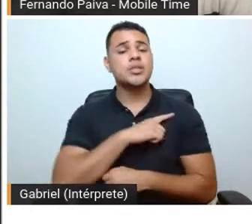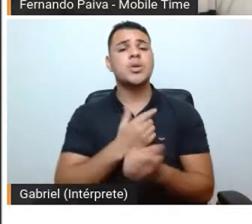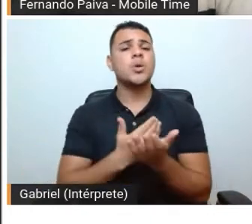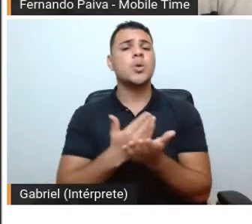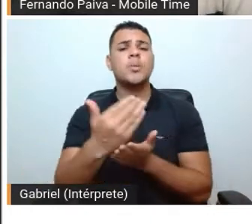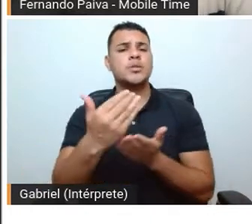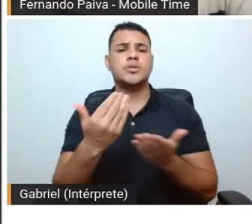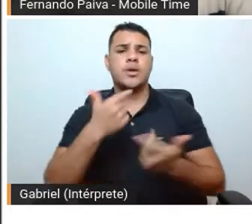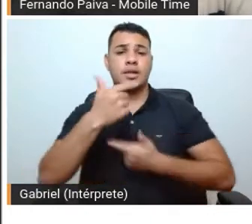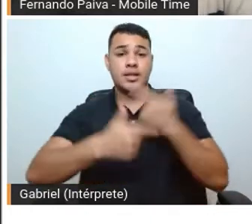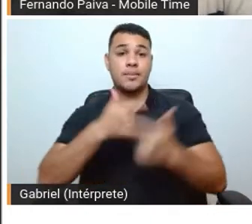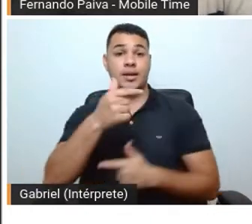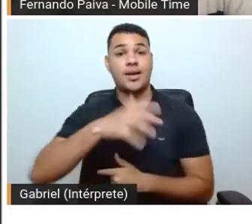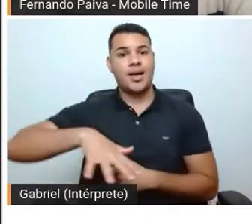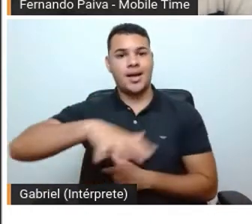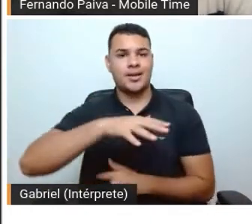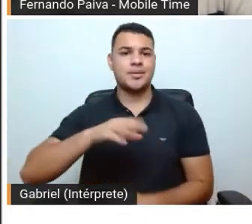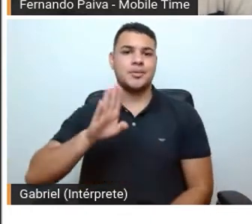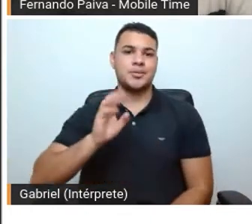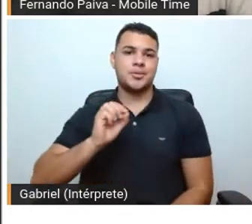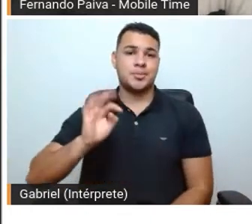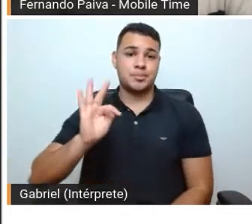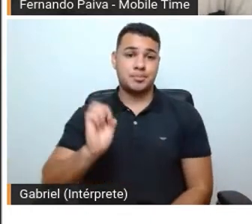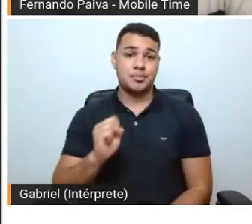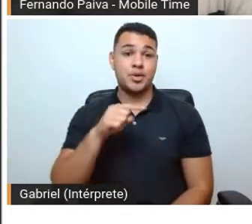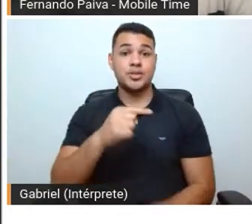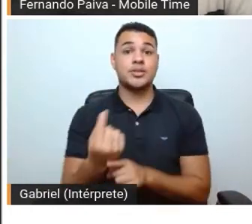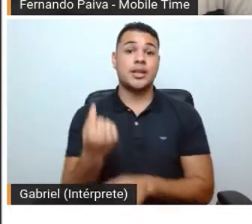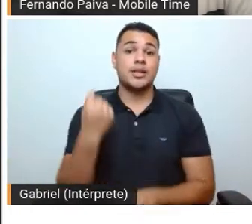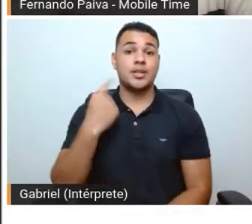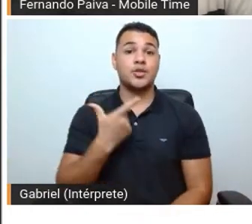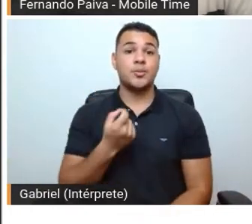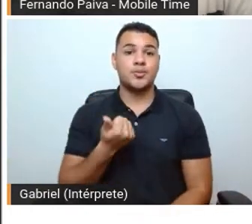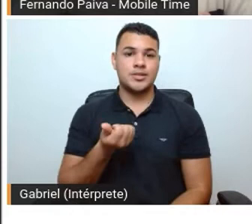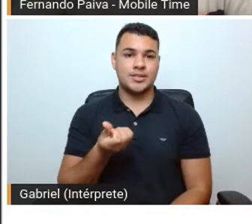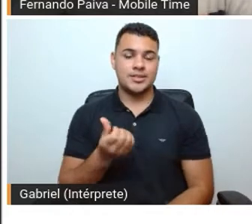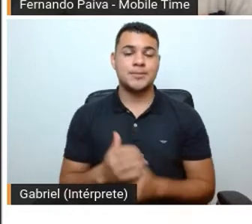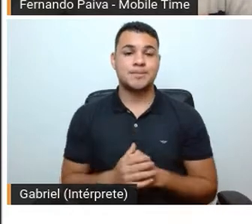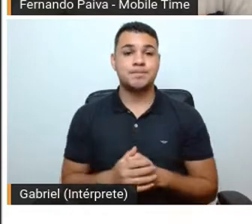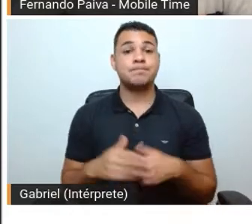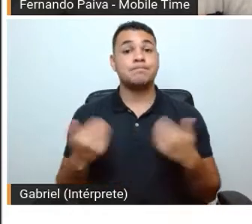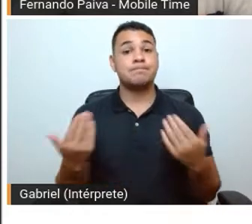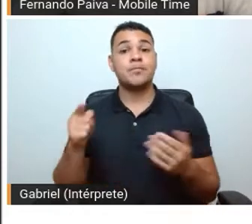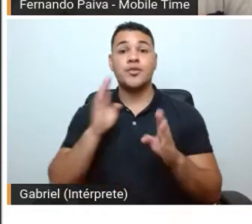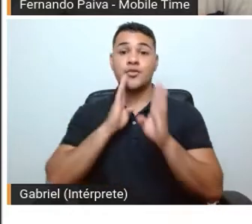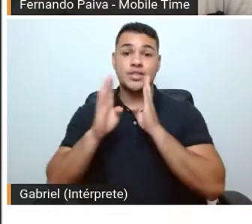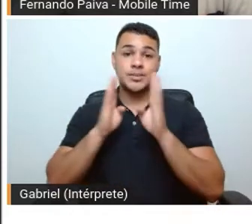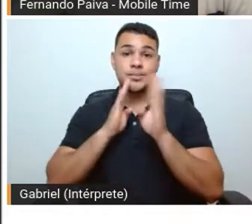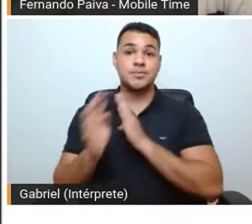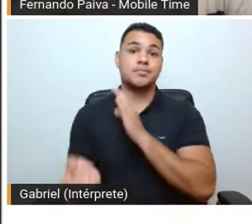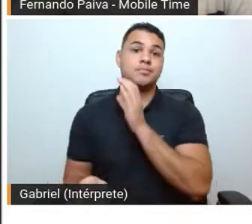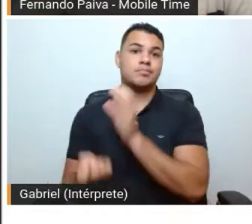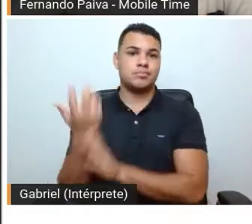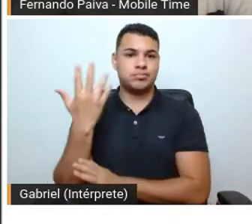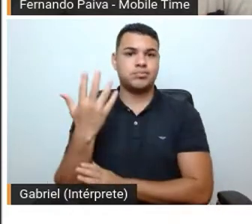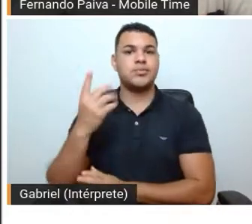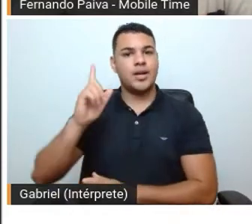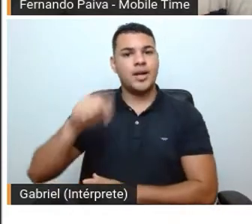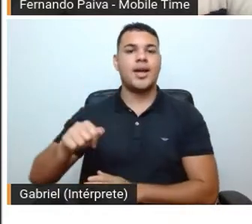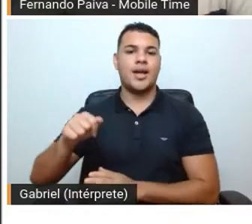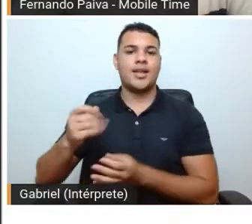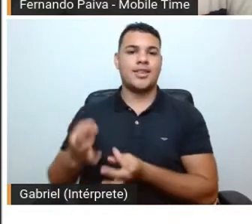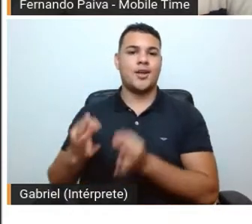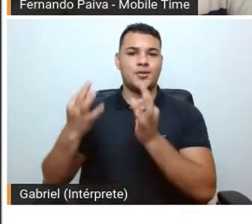mercado de Botas particularmente desde 2016 quando o Facebook abriu a E aí piá e dele